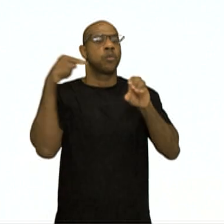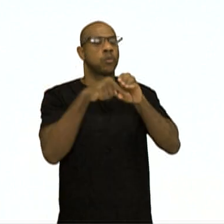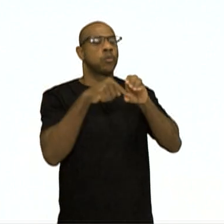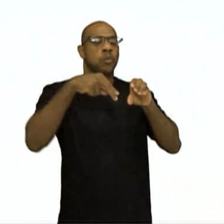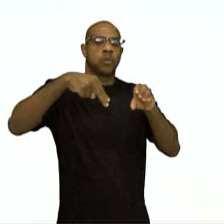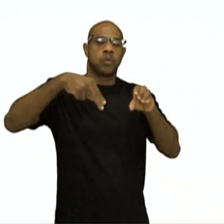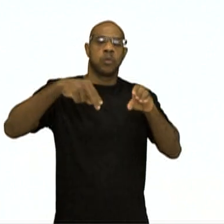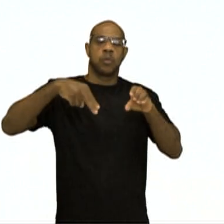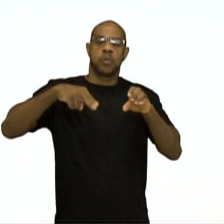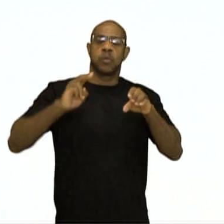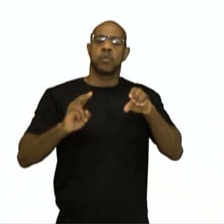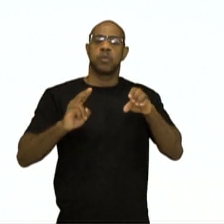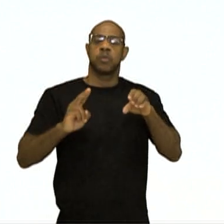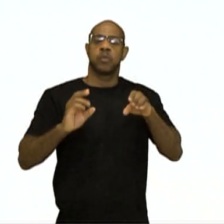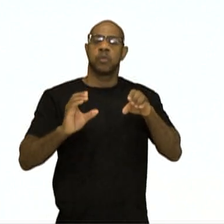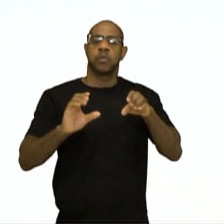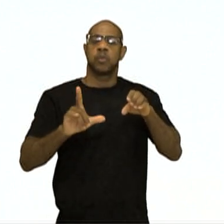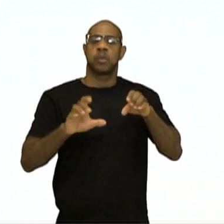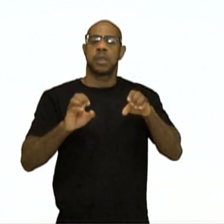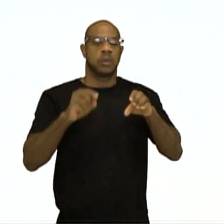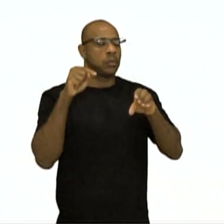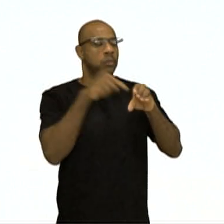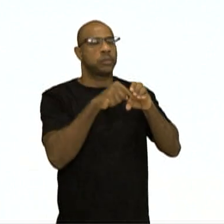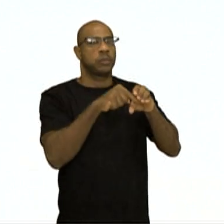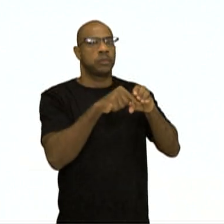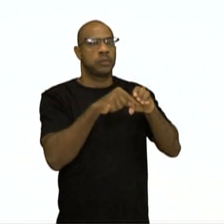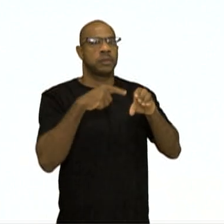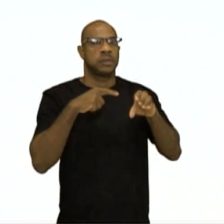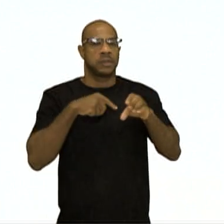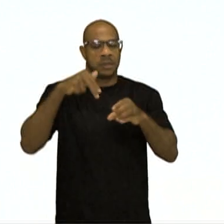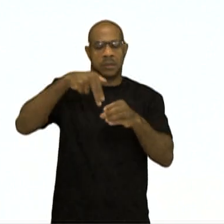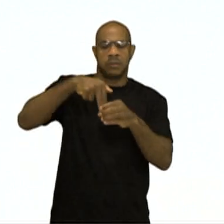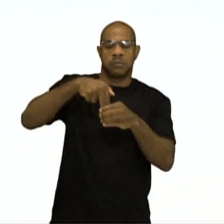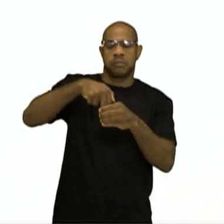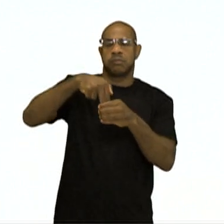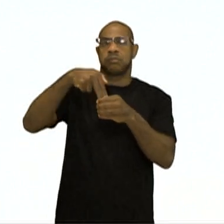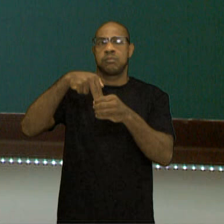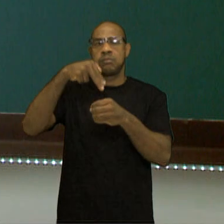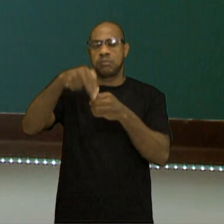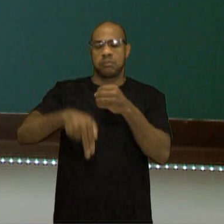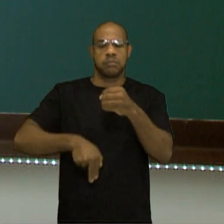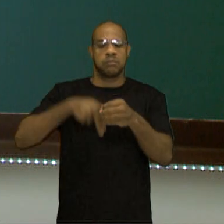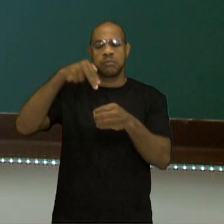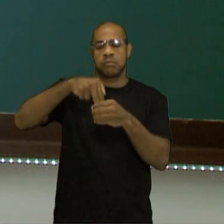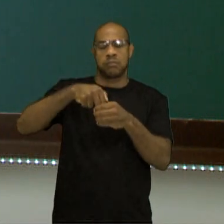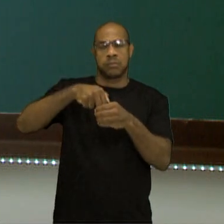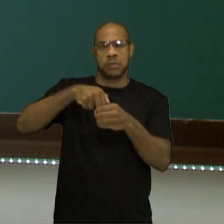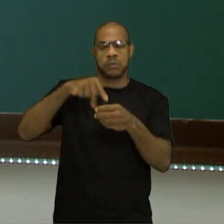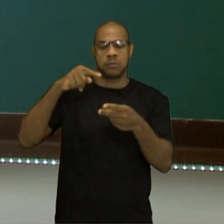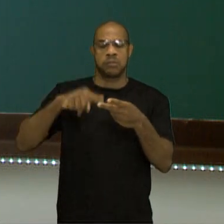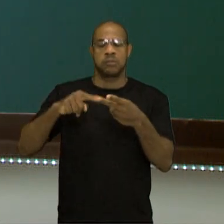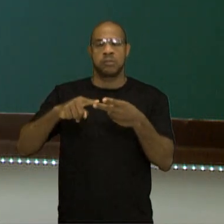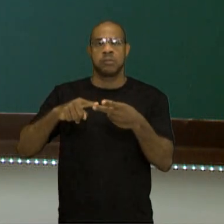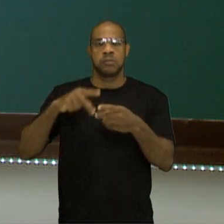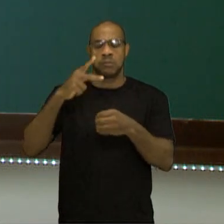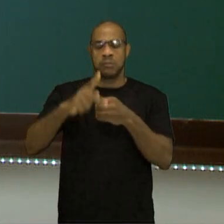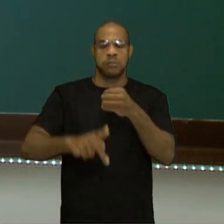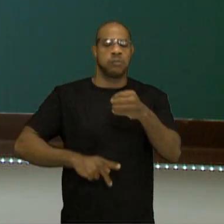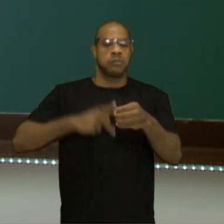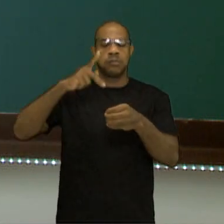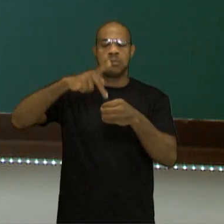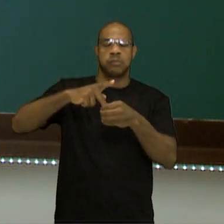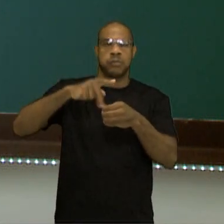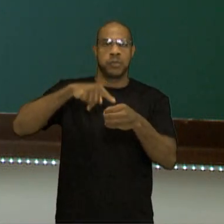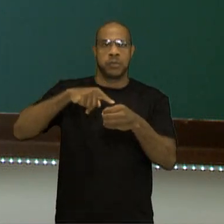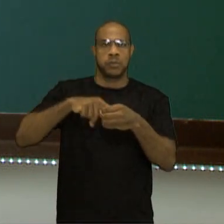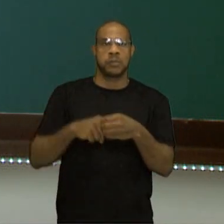átomo. Nós temos nêutrons e prótons. Os nêutrons não possuem carga elétrica. É neutro, como o